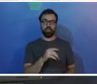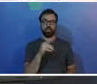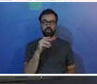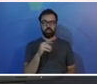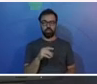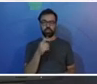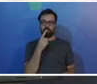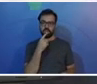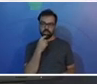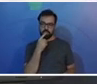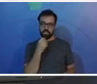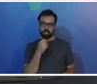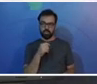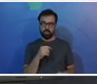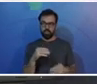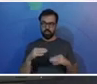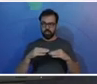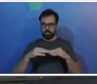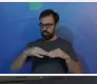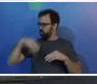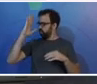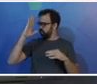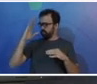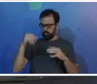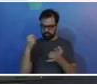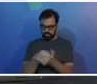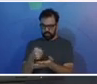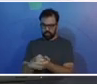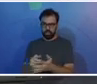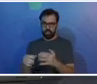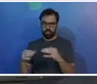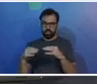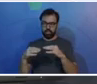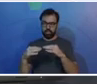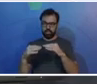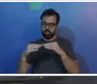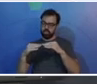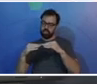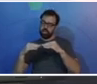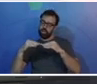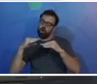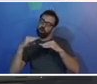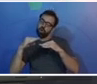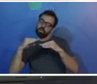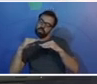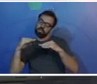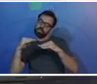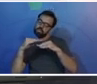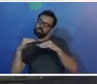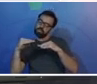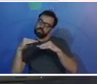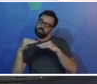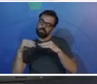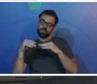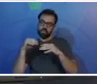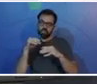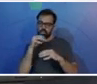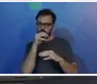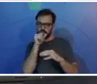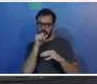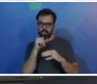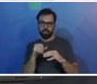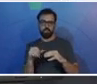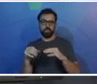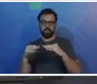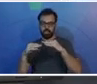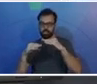aqueles críticos, vocês vão pintar de vermelho. Os estados que ultrapassaram o limite prudencial, de laranja.